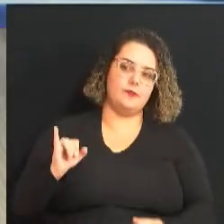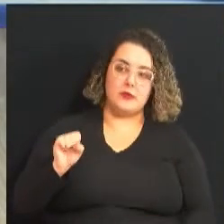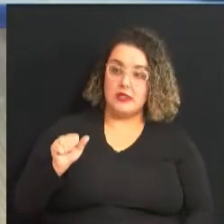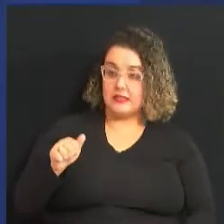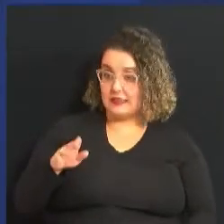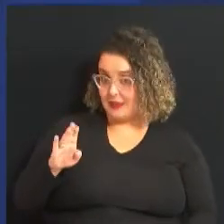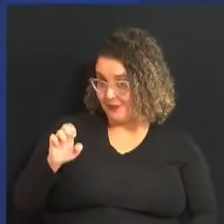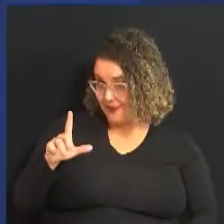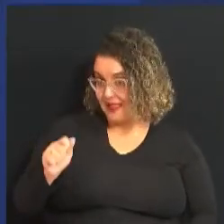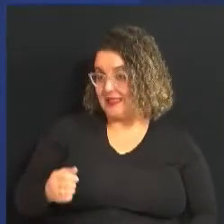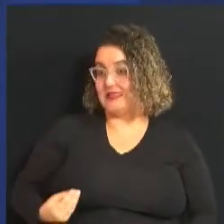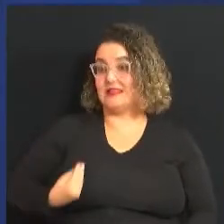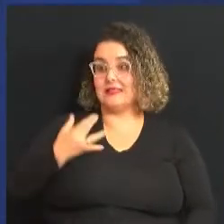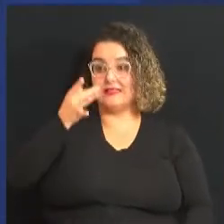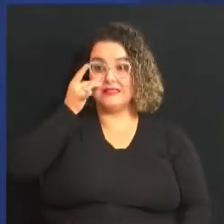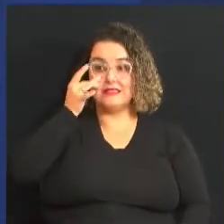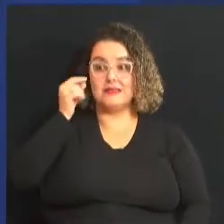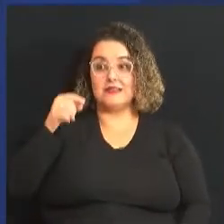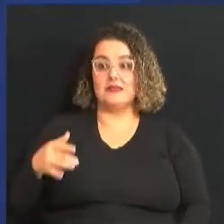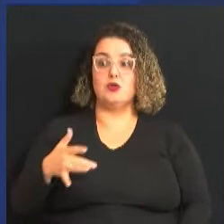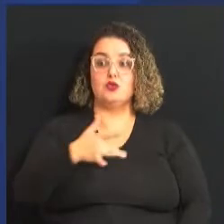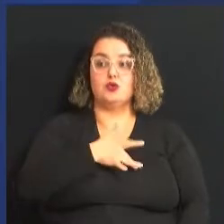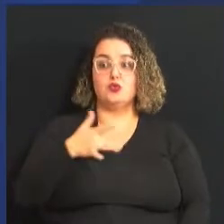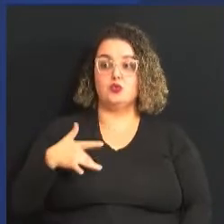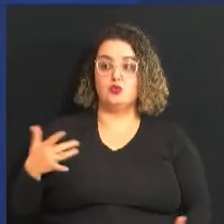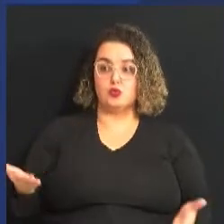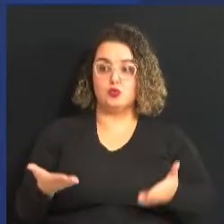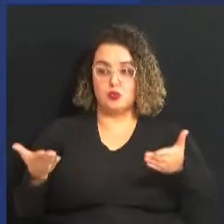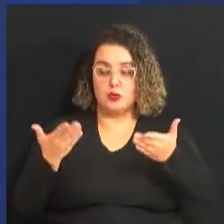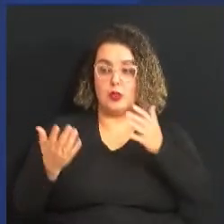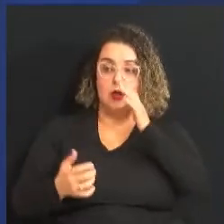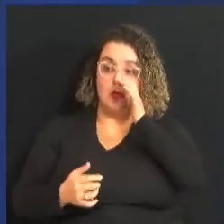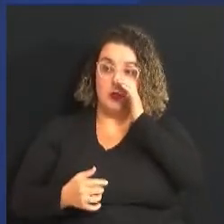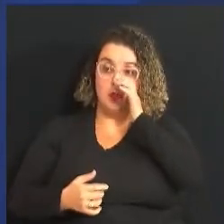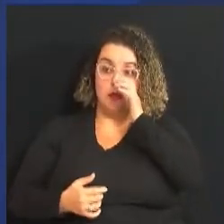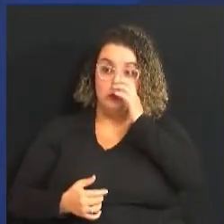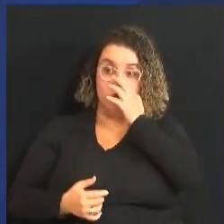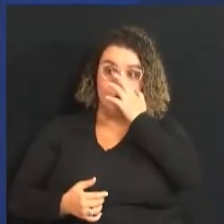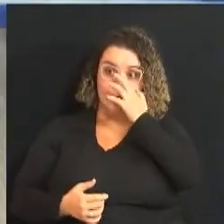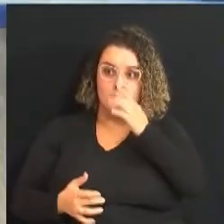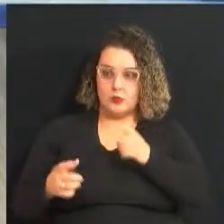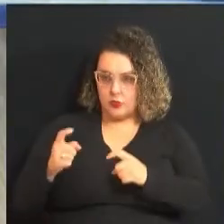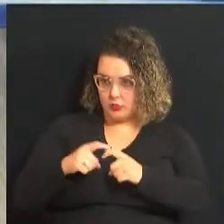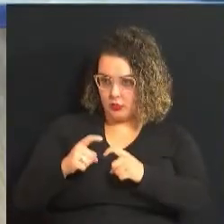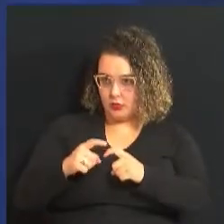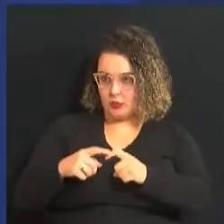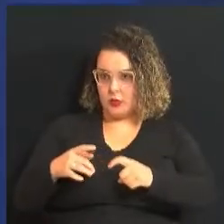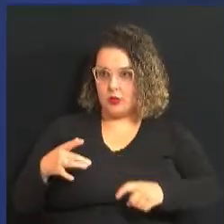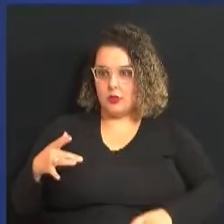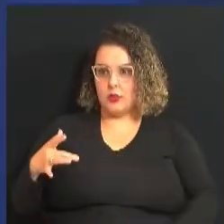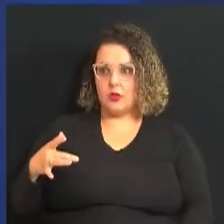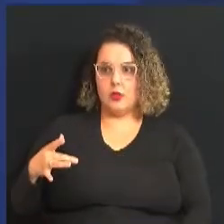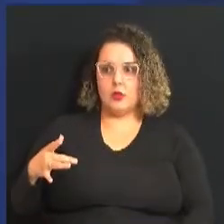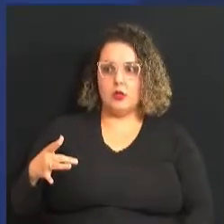ao vivo dentro do Saúde é Vida. Doutora, a gente está ao vivo, a gente está com um pouquinho de